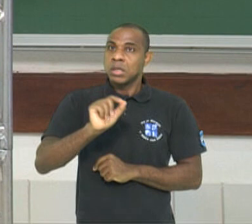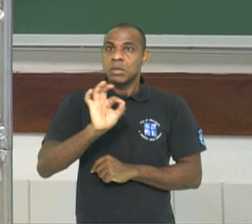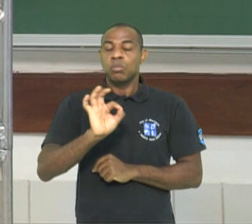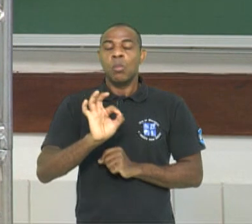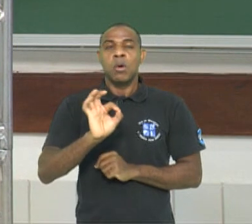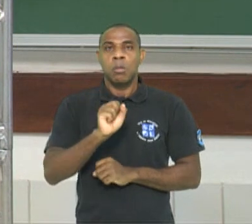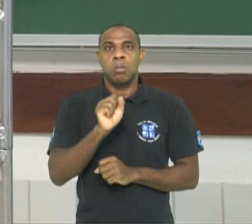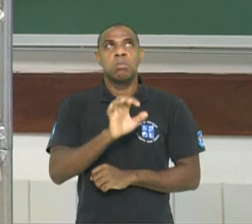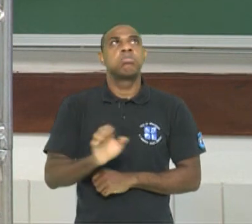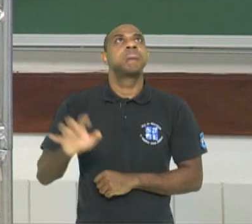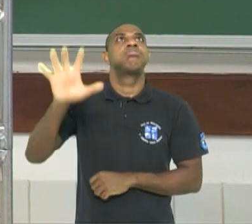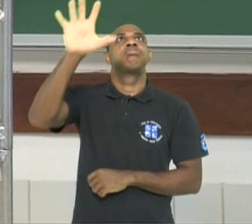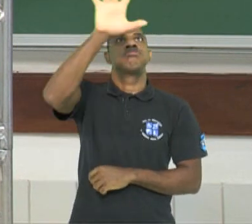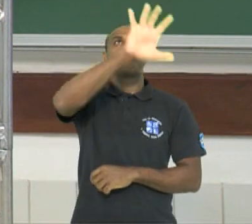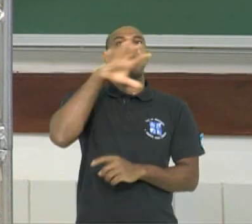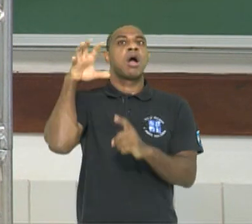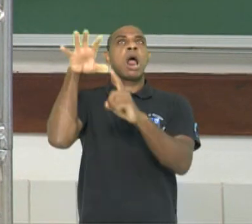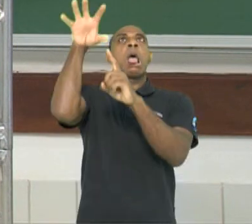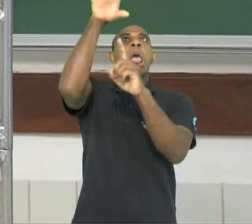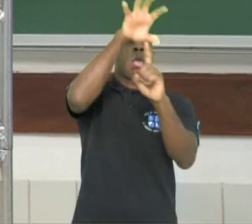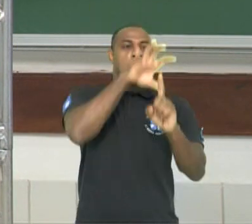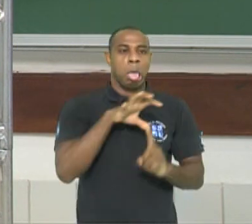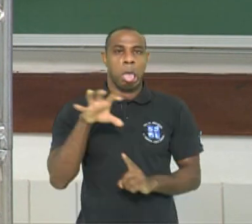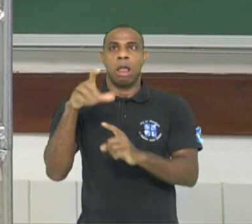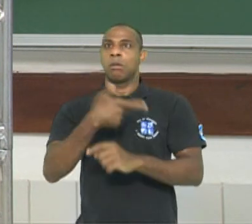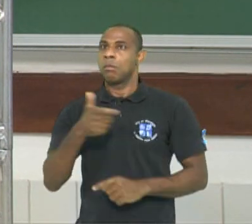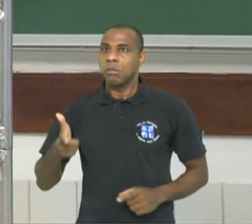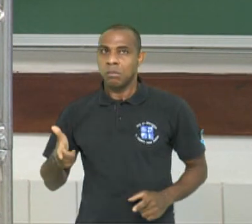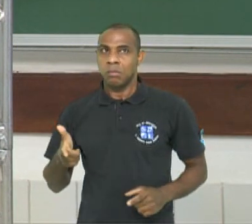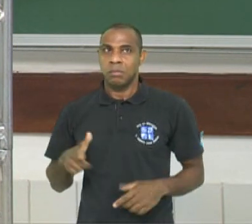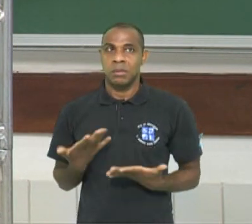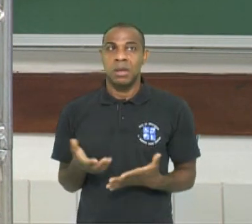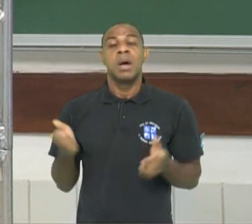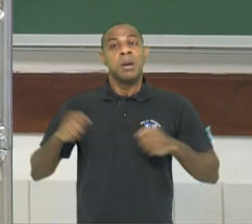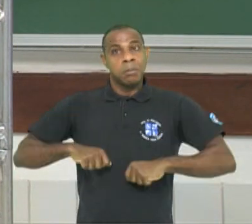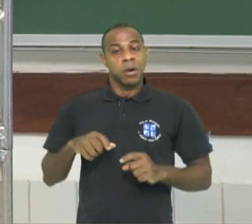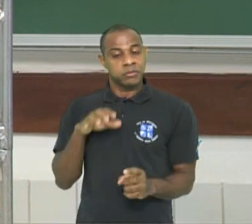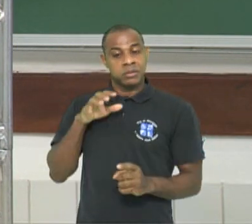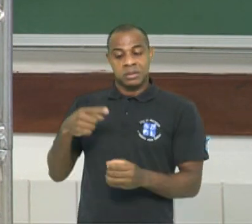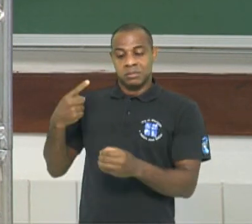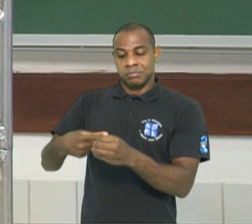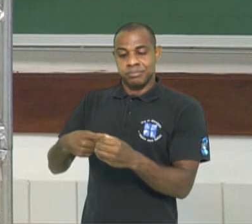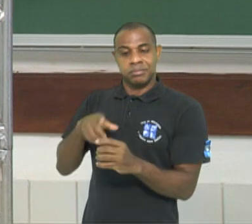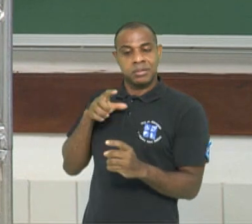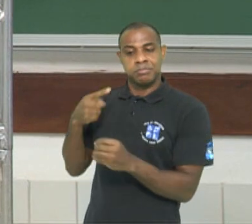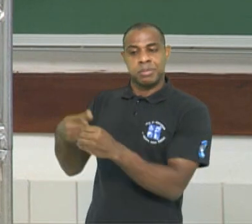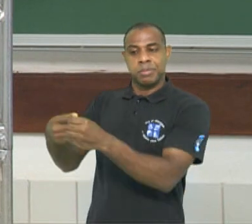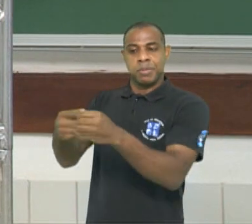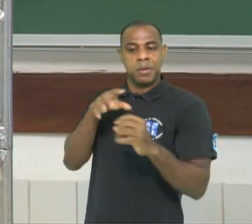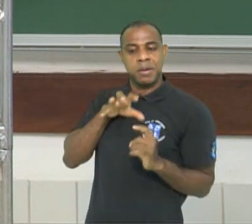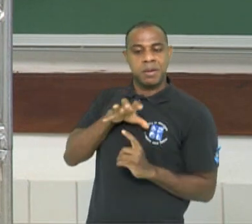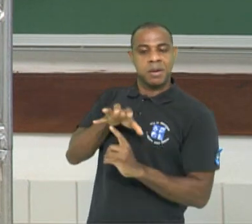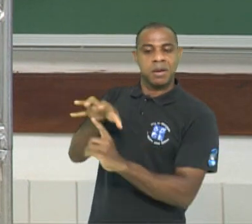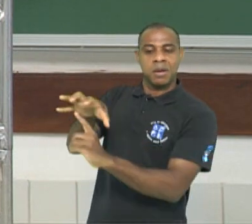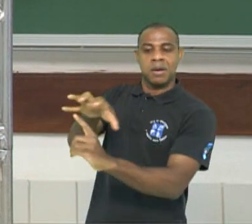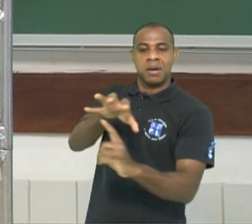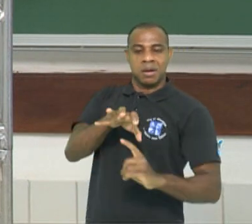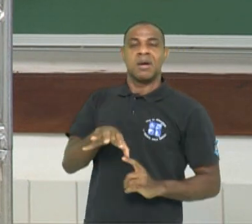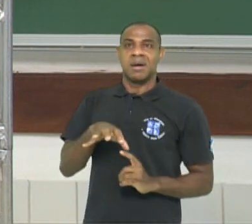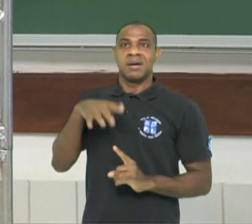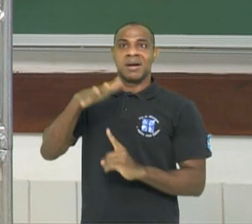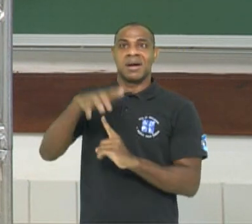todo. Ela, inclusive, pode influenciar municípios de diferentes estados, mas não o país